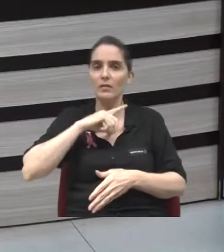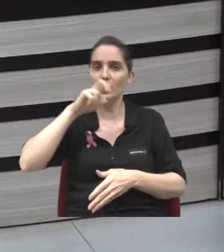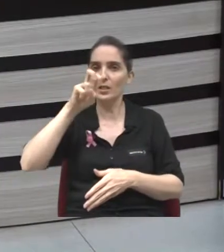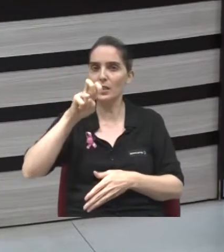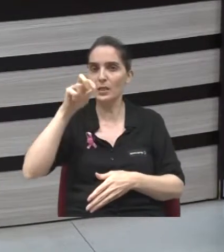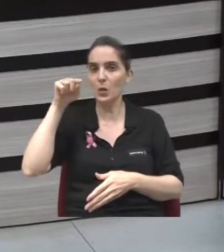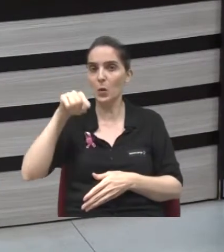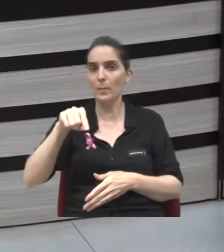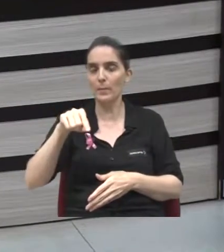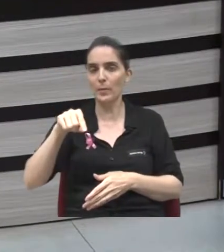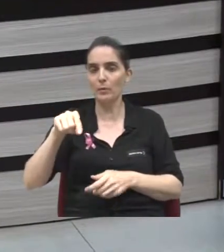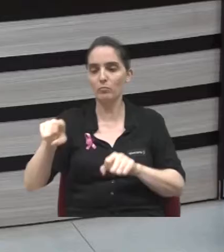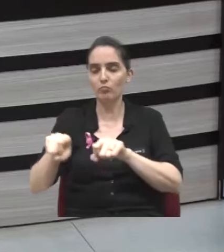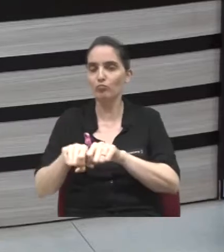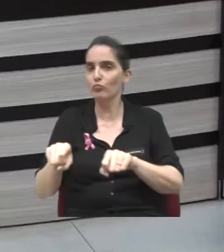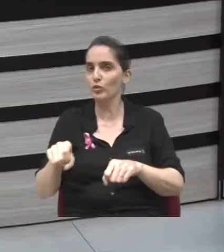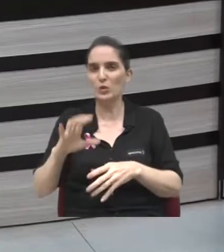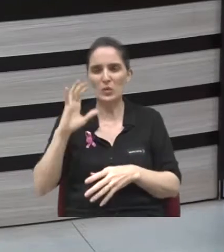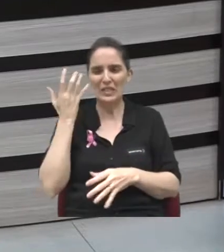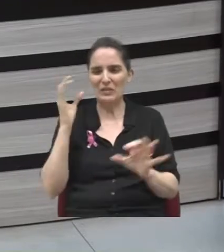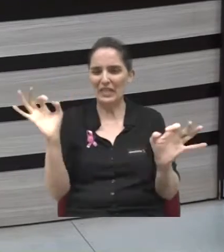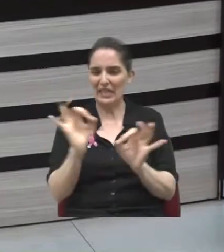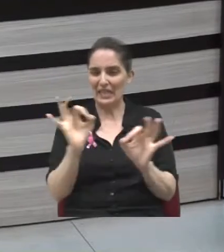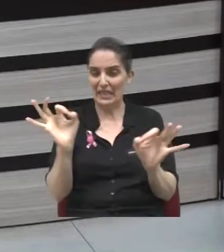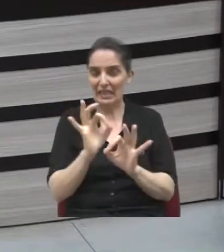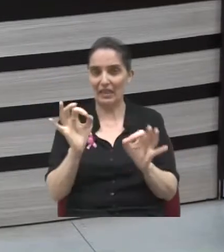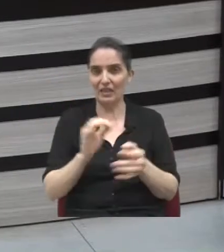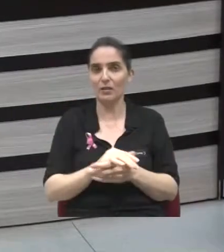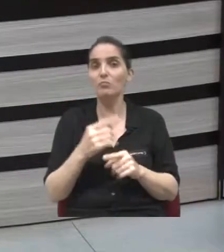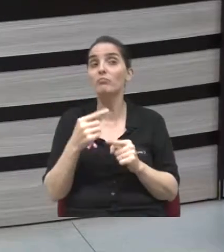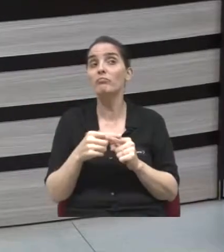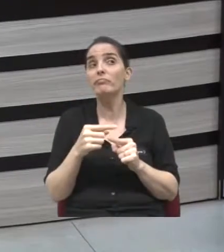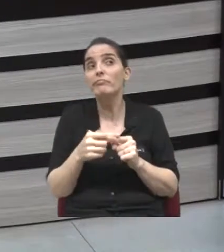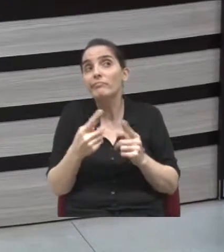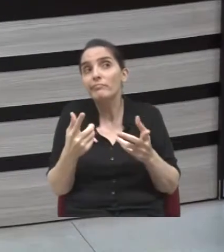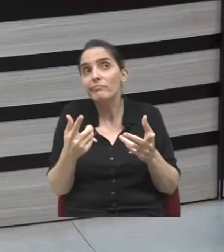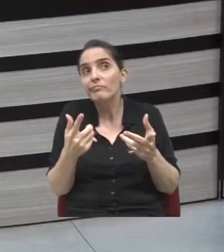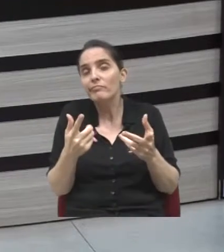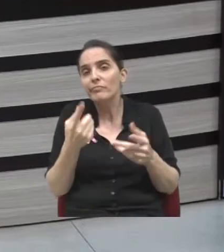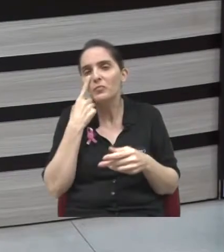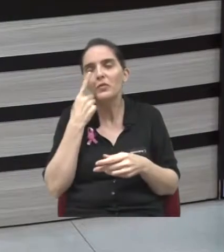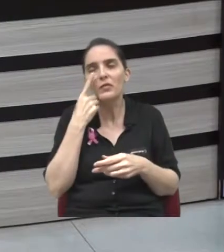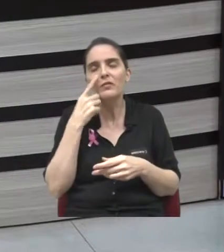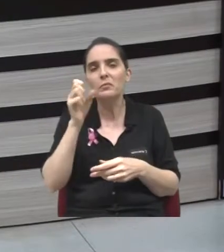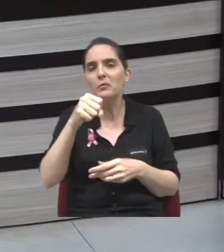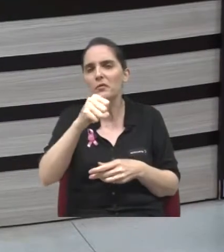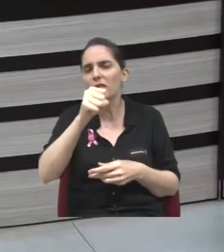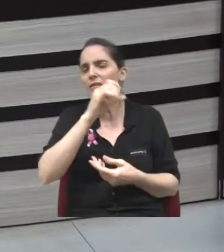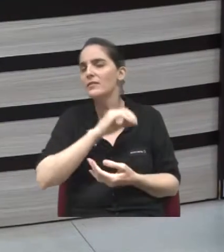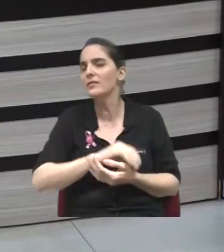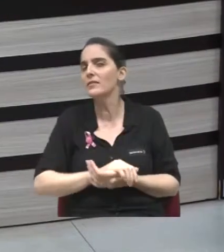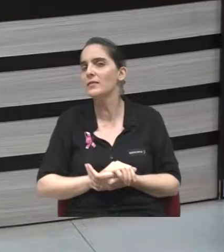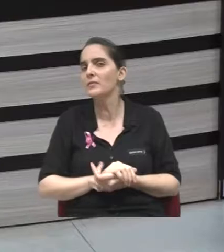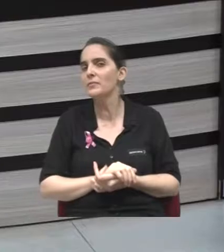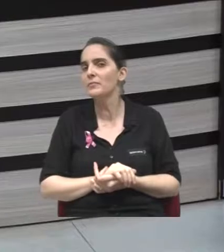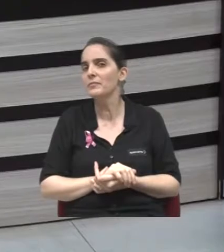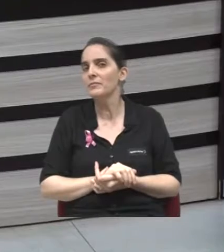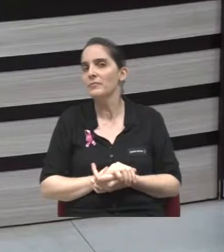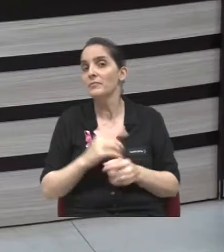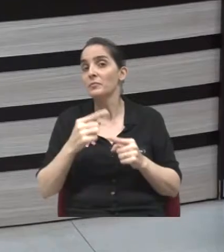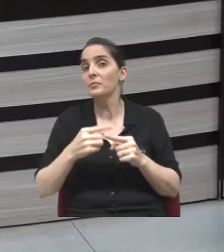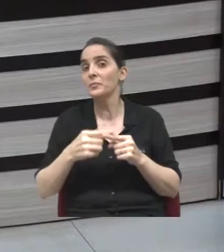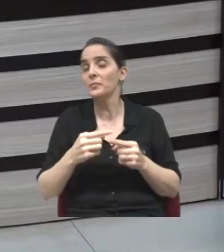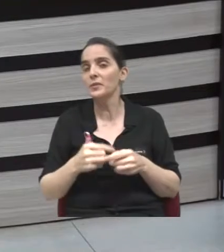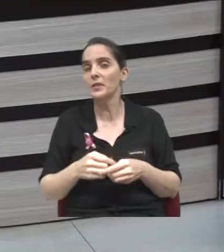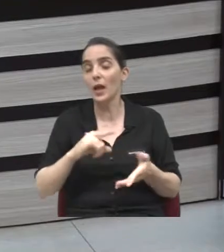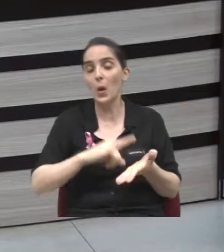não foram feito nada? O porquê será? Vamos levantar a caixa preta, sim. Por que foi prorrogado um contrato e